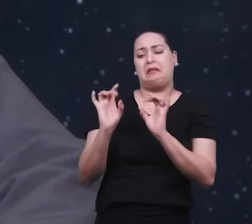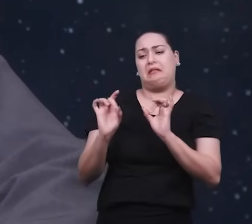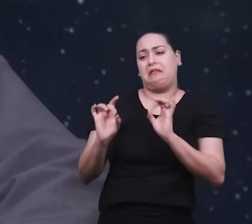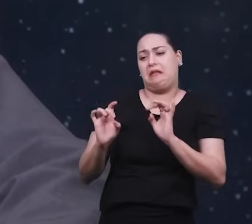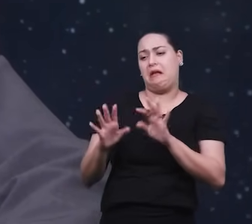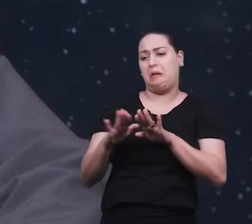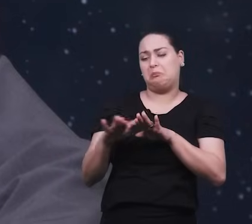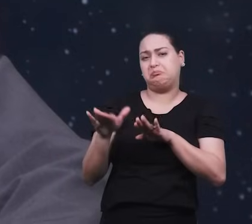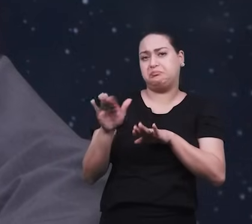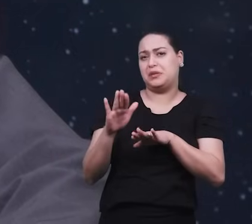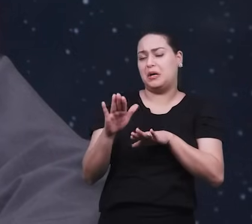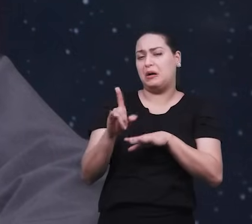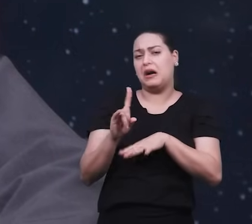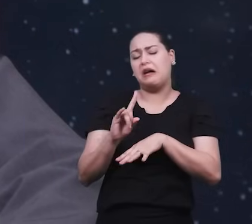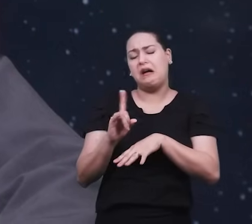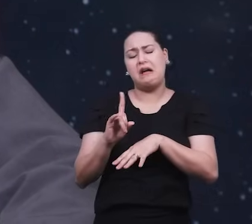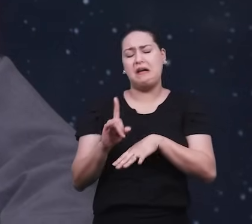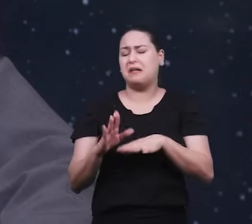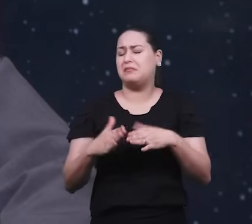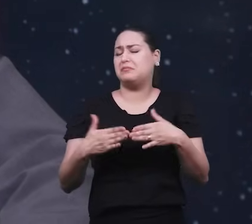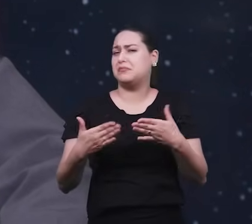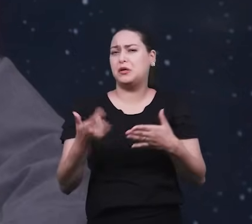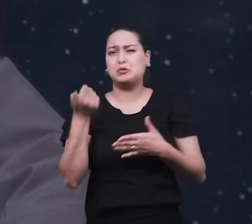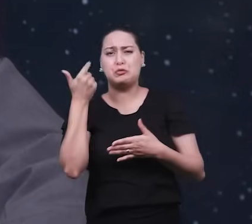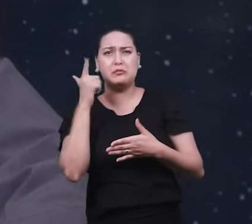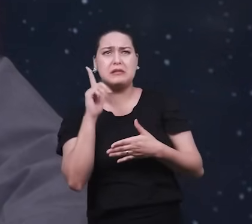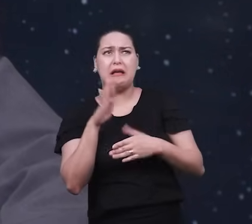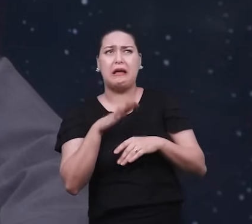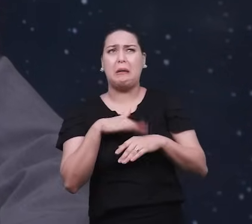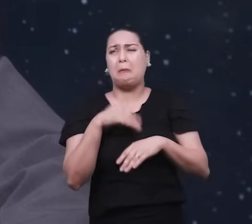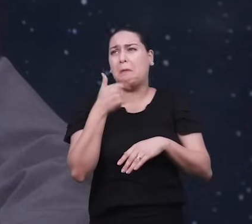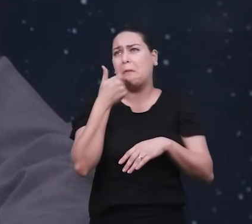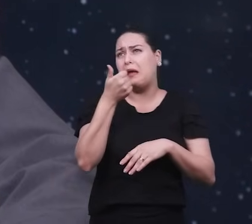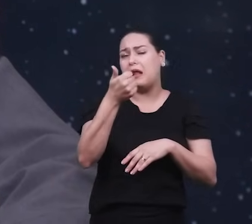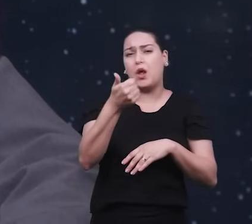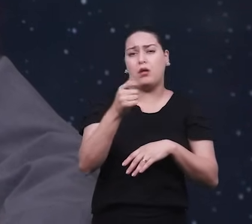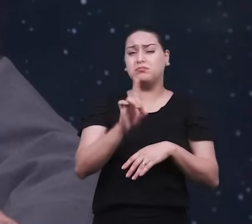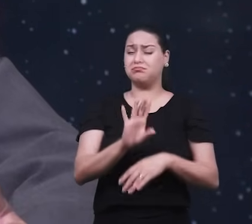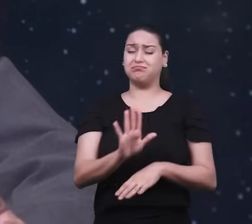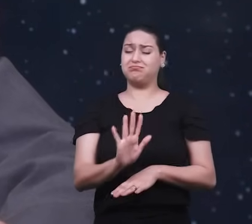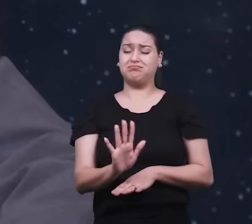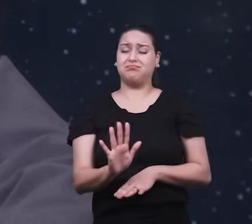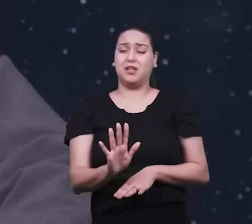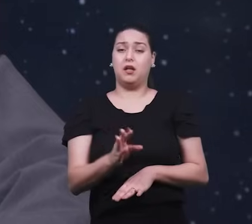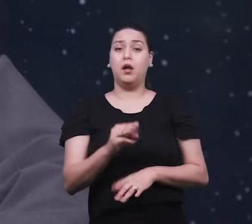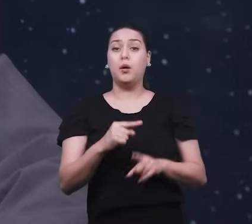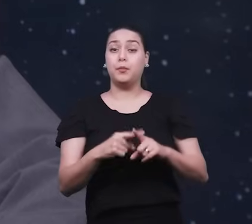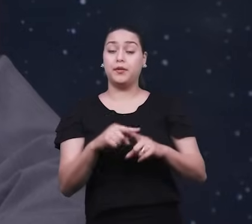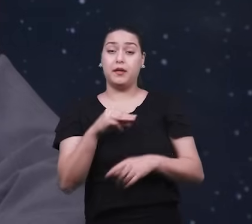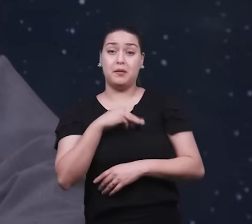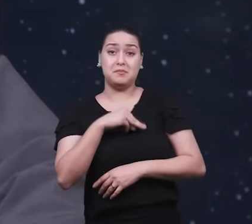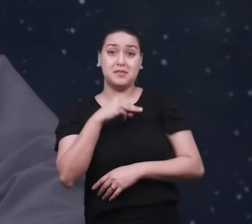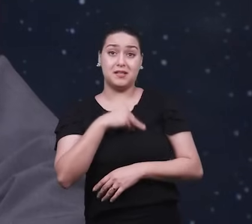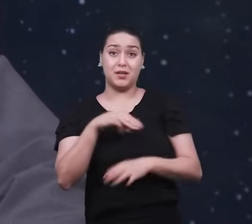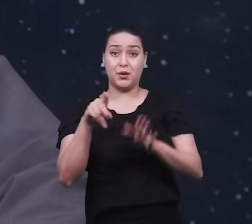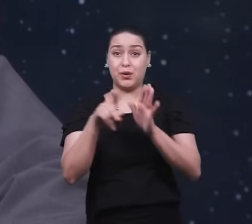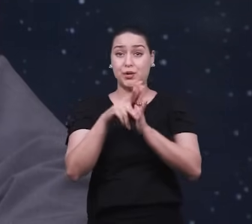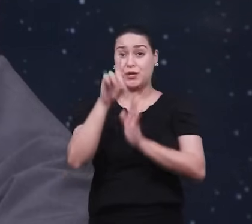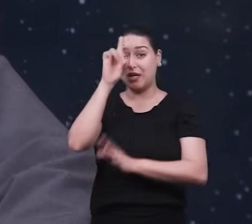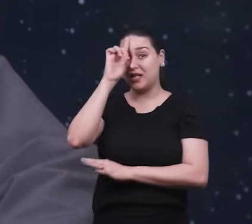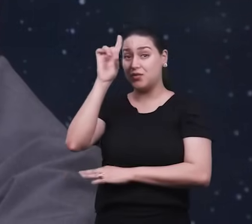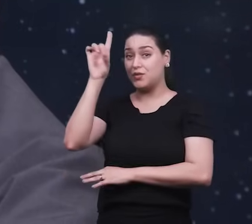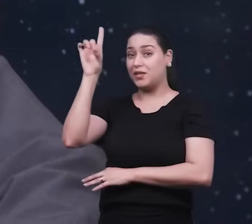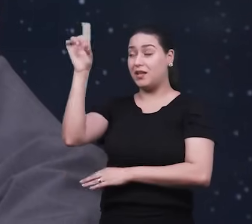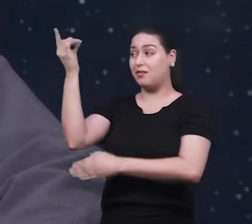privilegiados no sentido de termos um alcance diferenciado, mas porque a misericórdia de Deus, ela